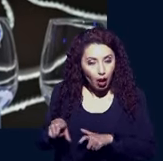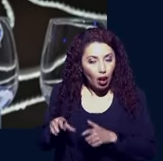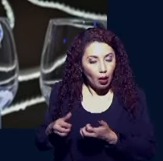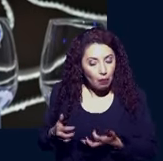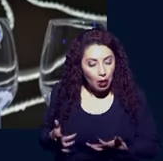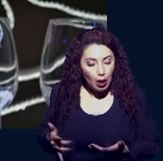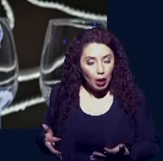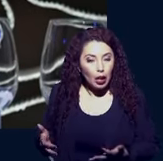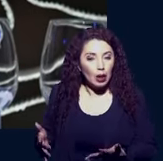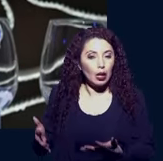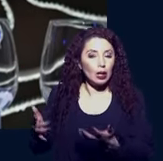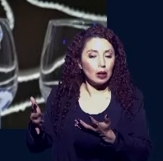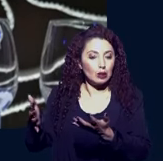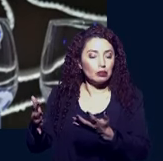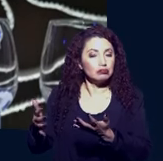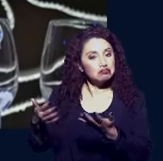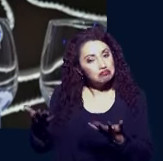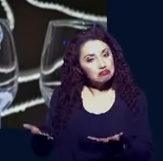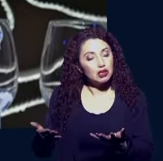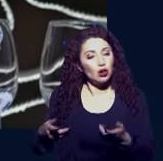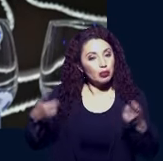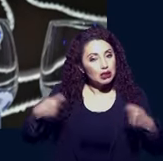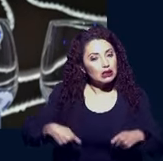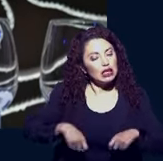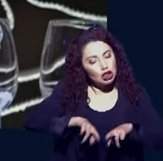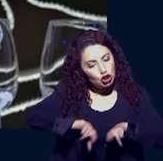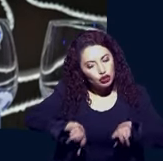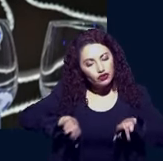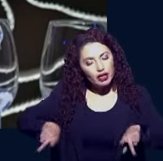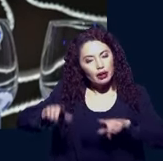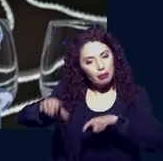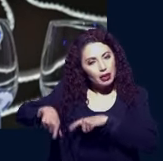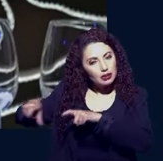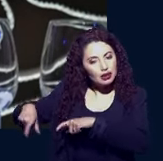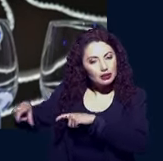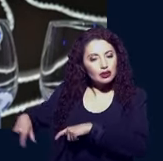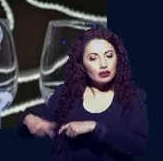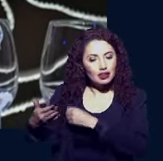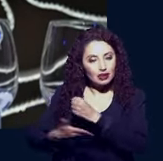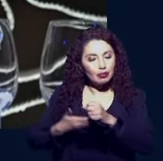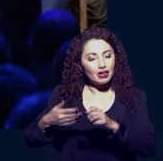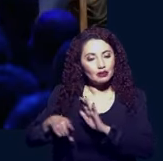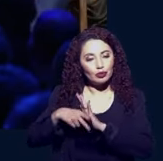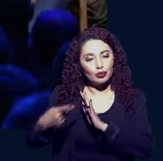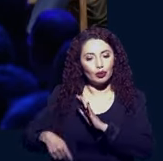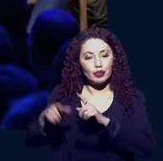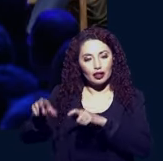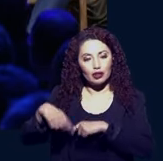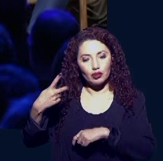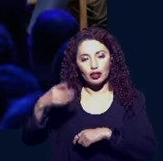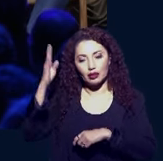agricultura brasileira numa diversificação maior dessa base aí agrícola do